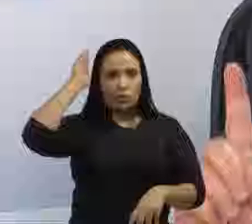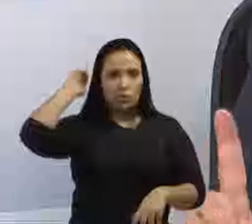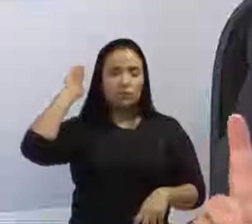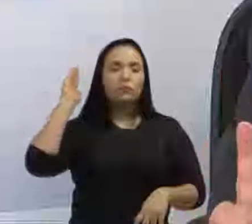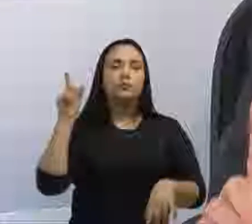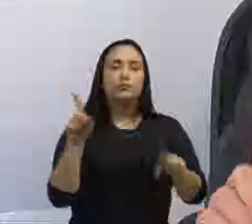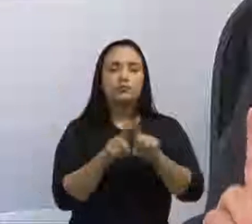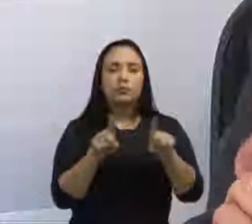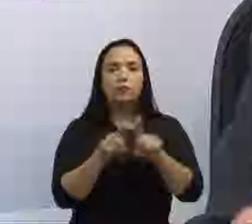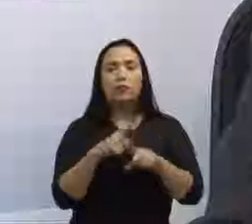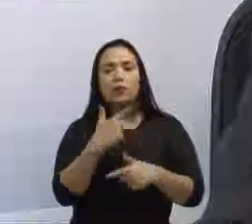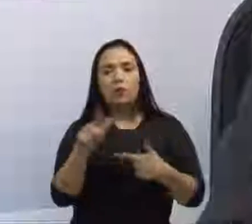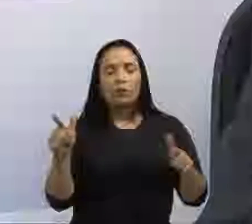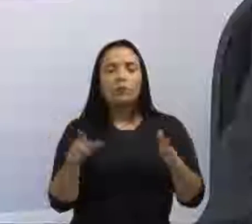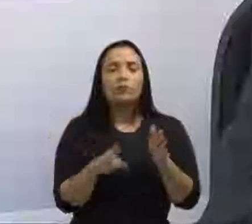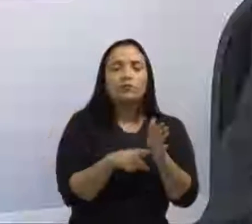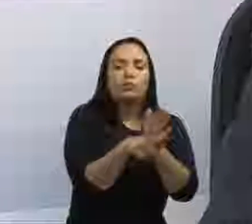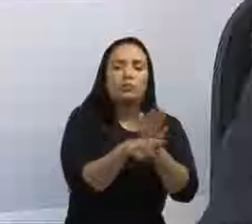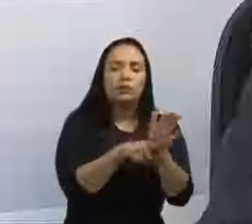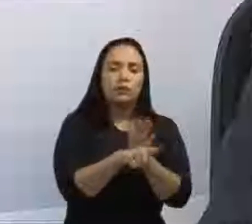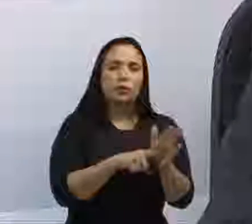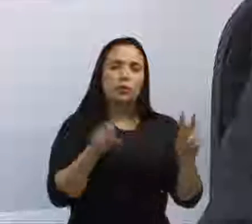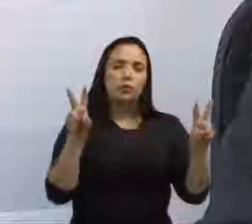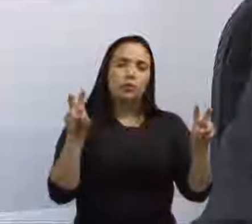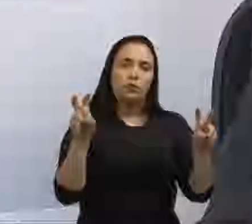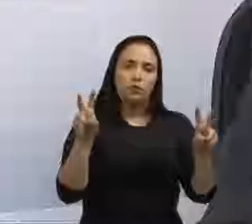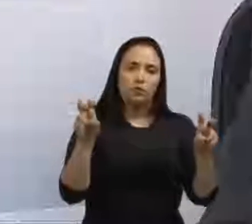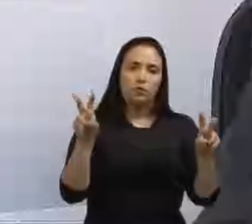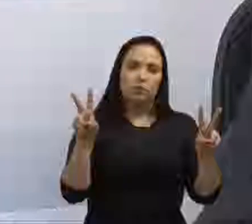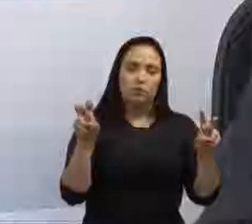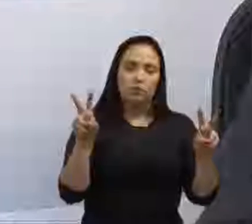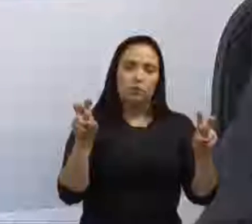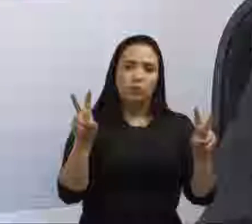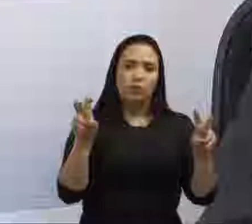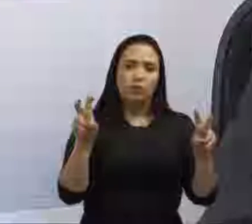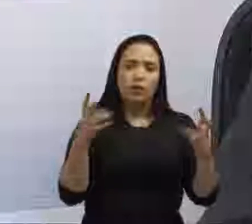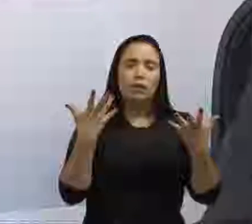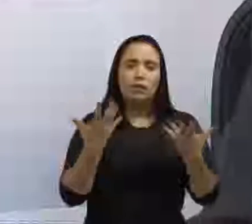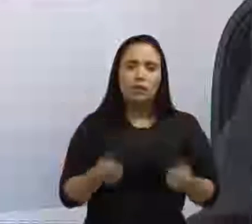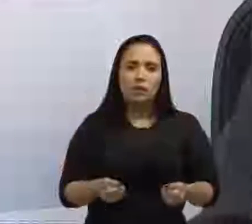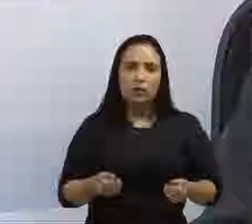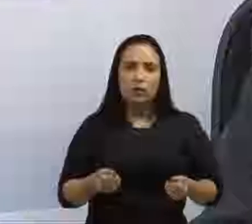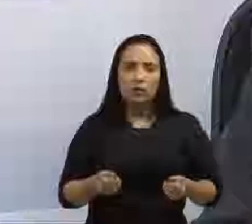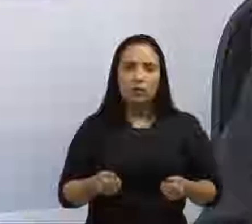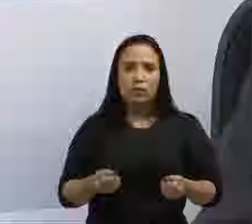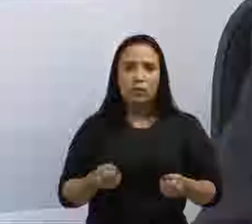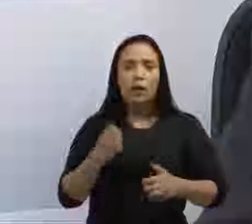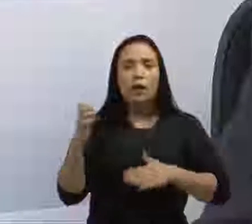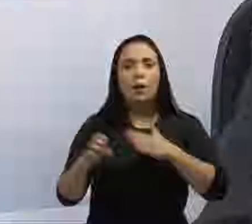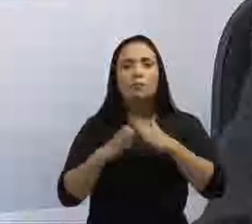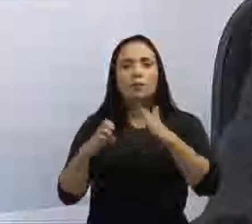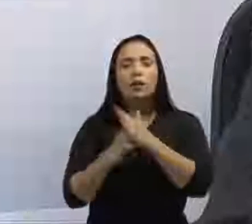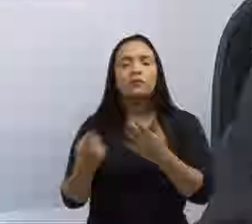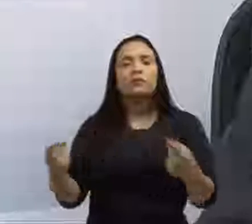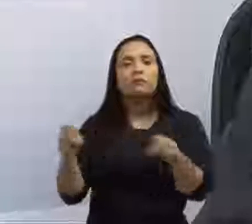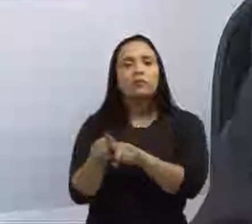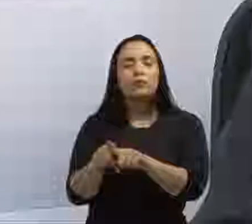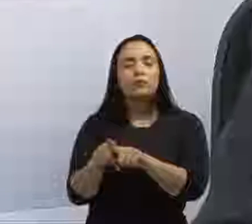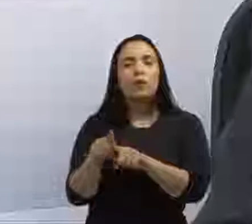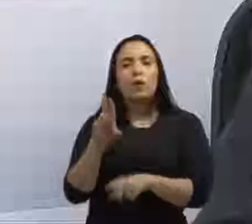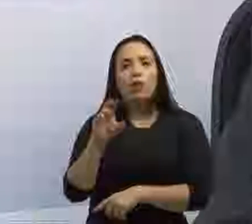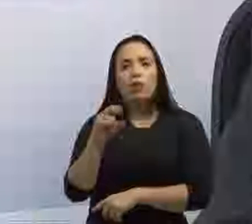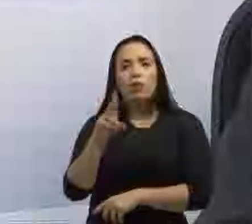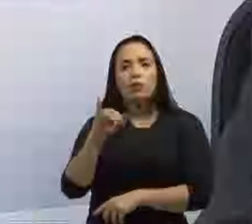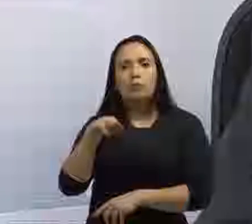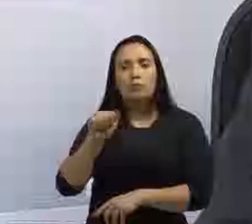dos demais investigados no inquérito que trata do suposto favorecimento à empresa Rodrimar S.A.,